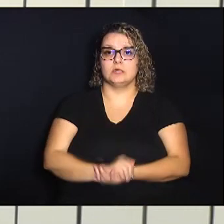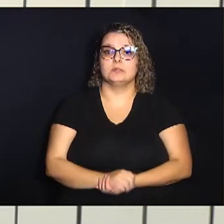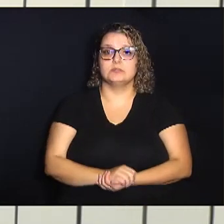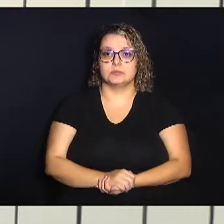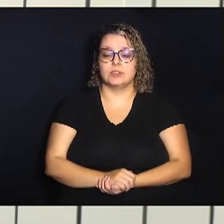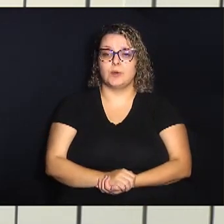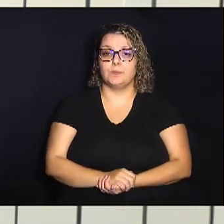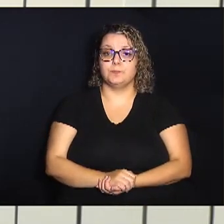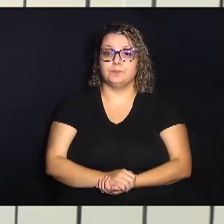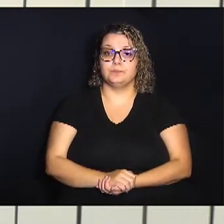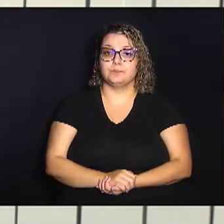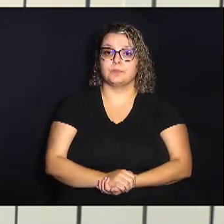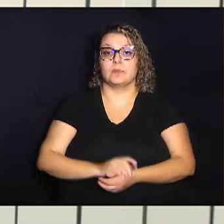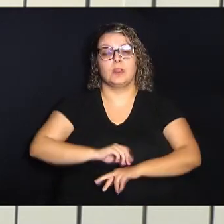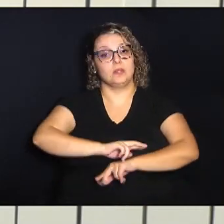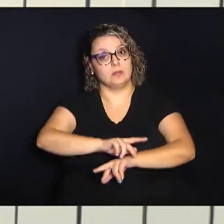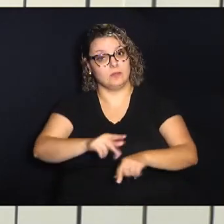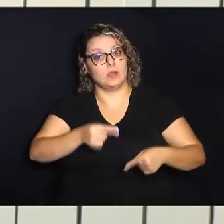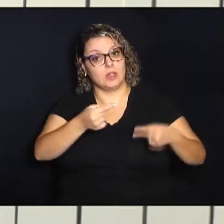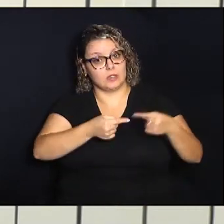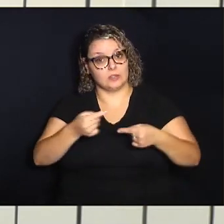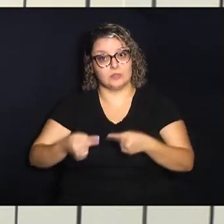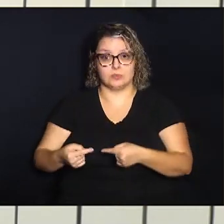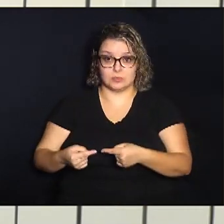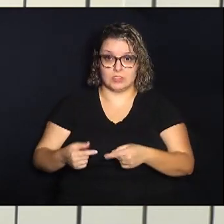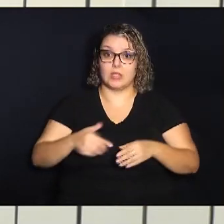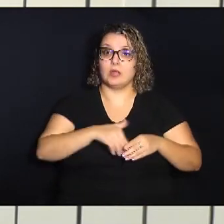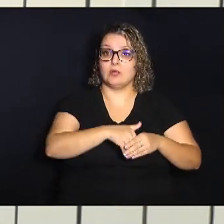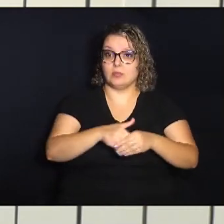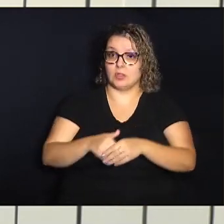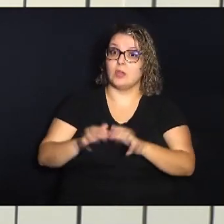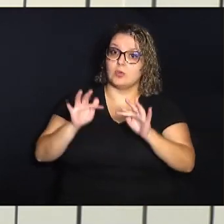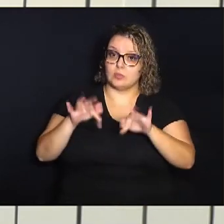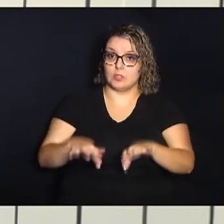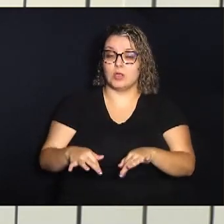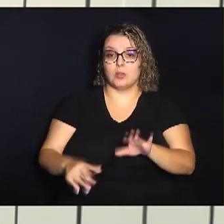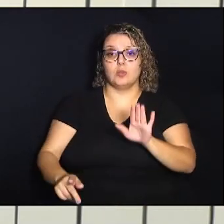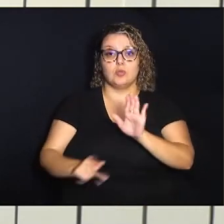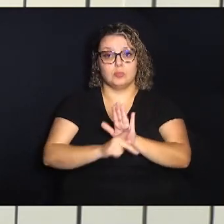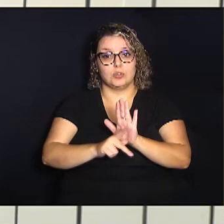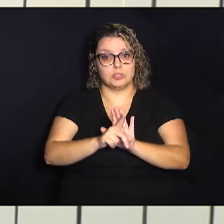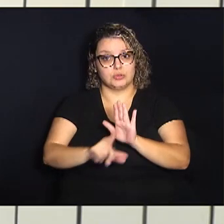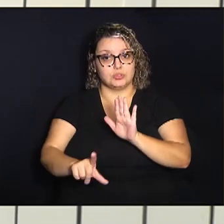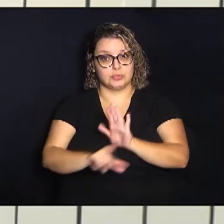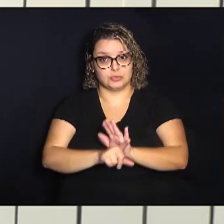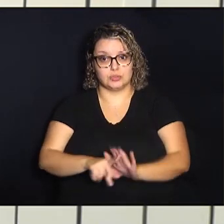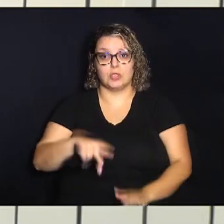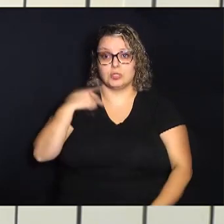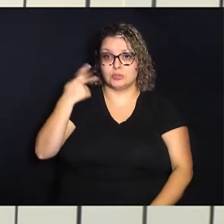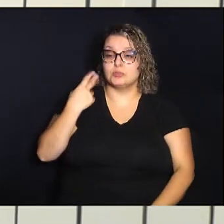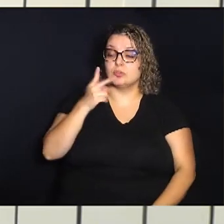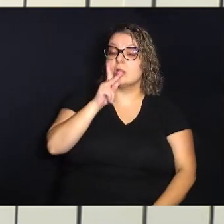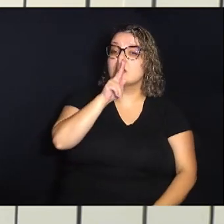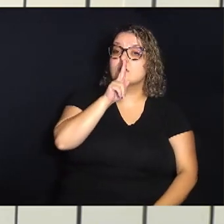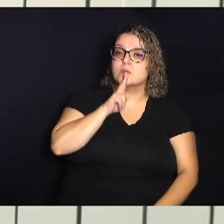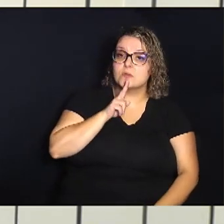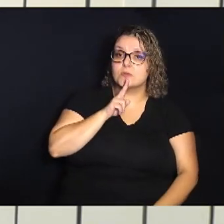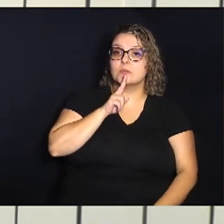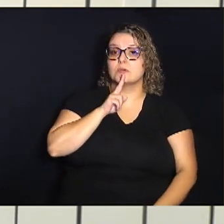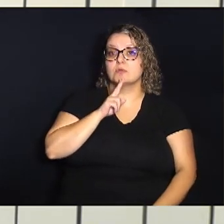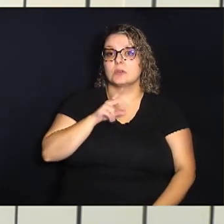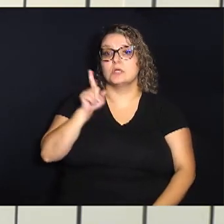Campinas. E entre as discussões está em votação final o projeto de lei do vereador Nelson Osseri, que